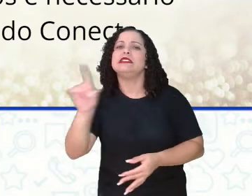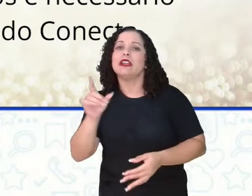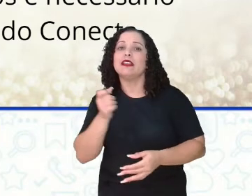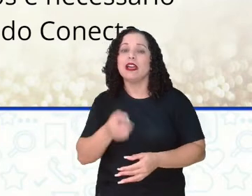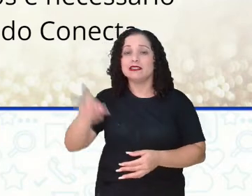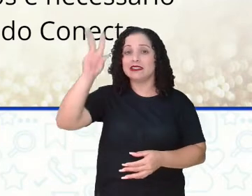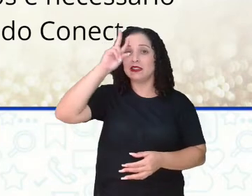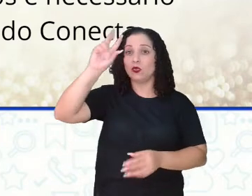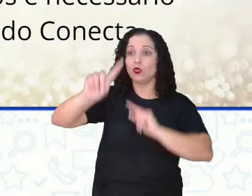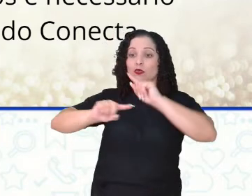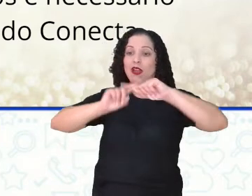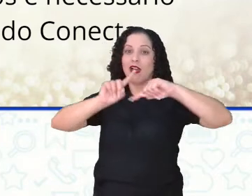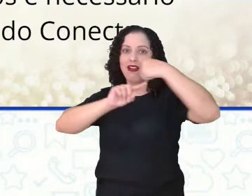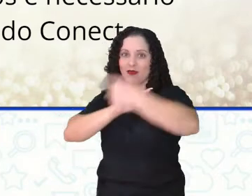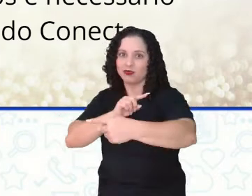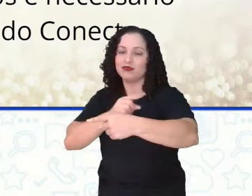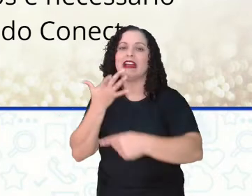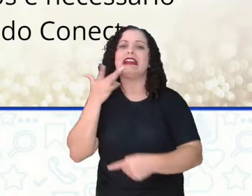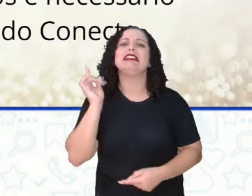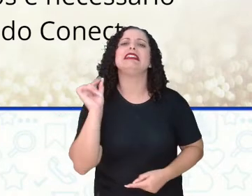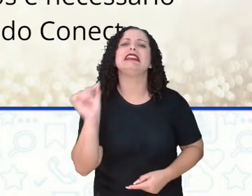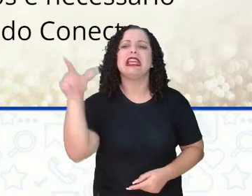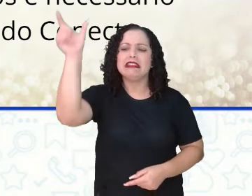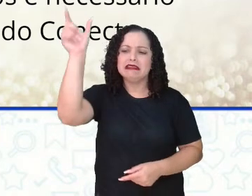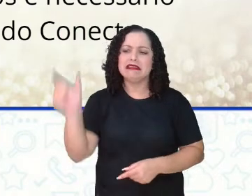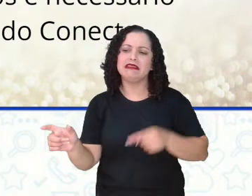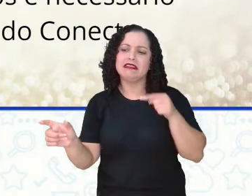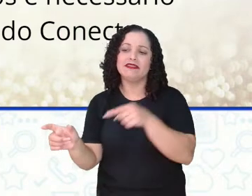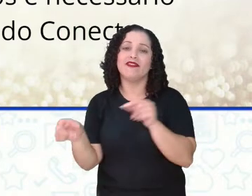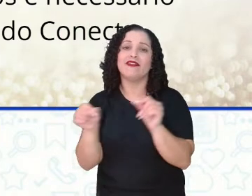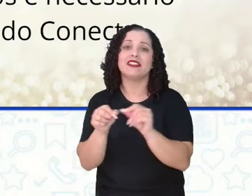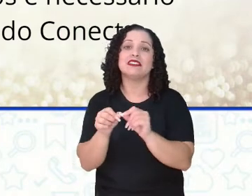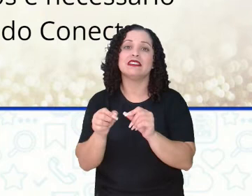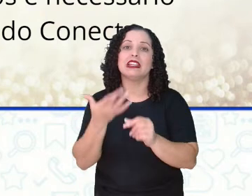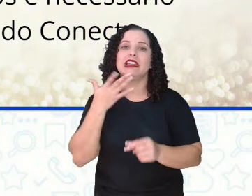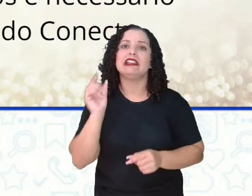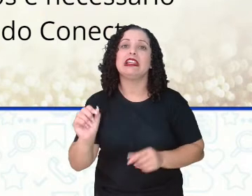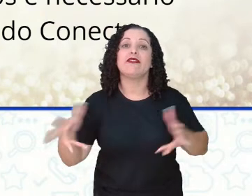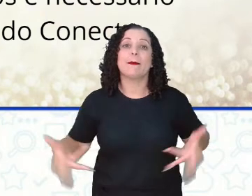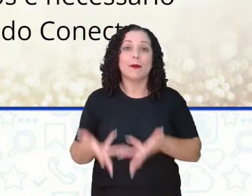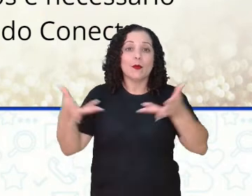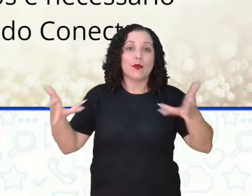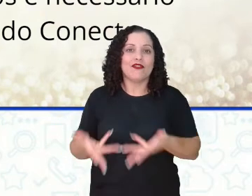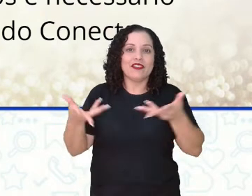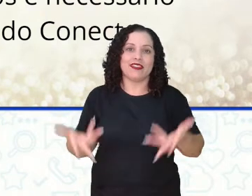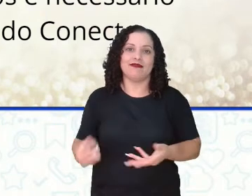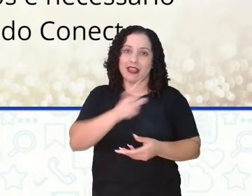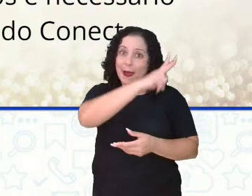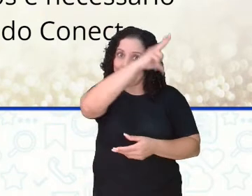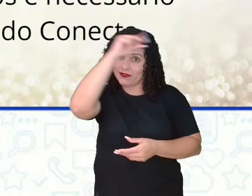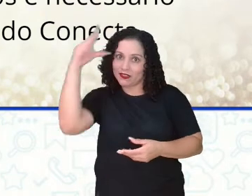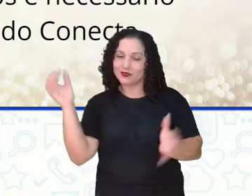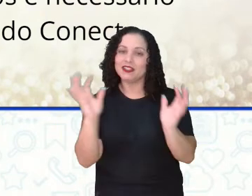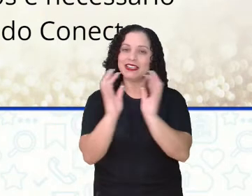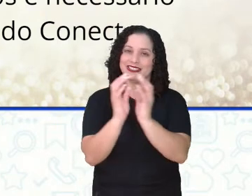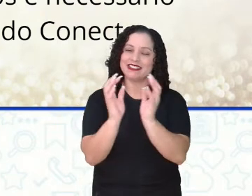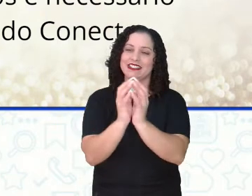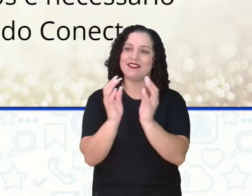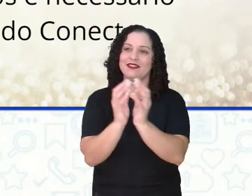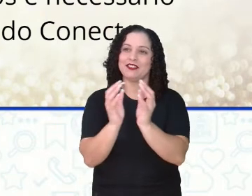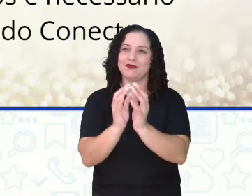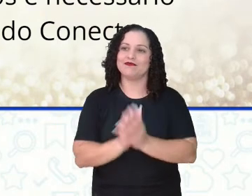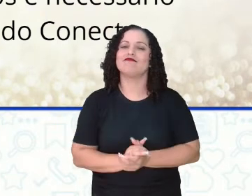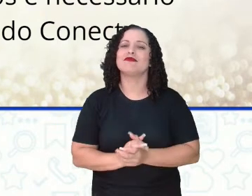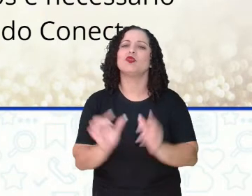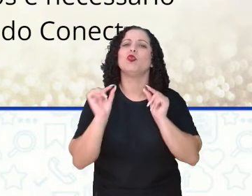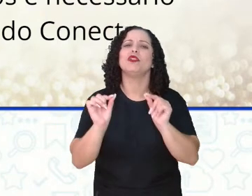próxima segunda-feira. Quem vai fazer? Quem está fazendo isso? Quem vai promover isso? A Prefeitura do Recife. O